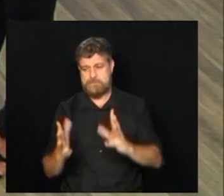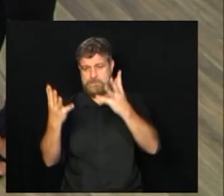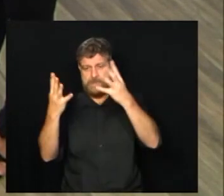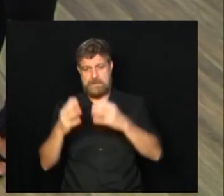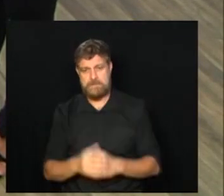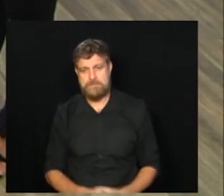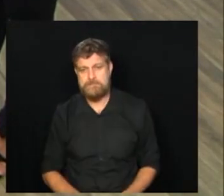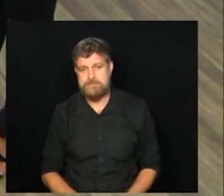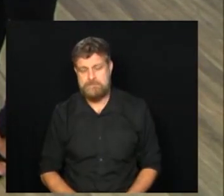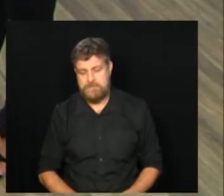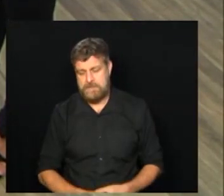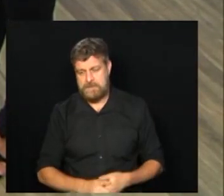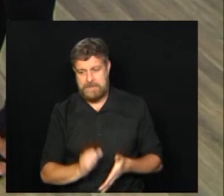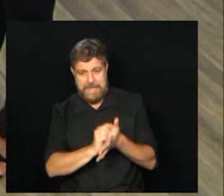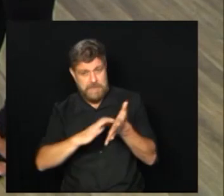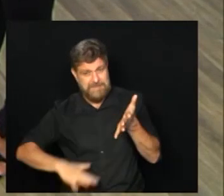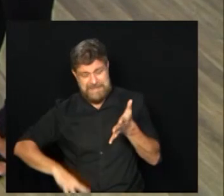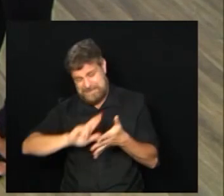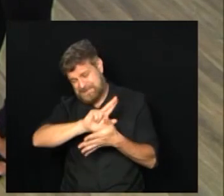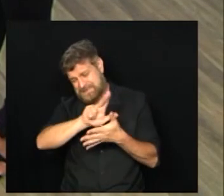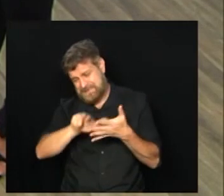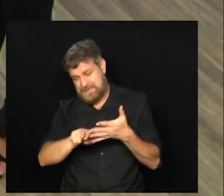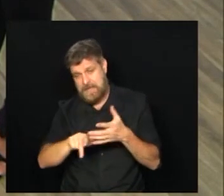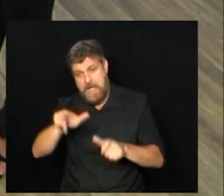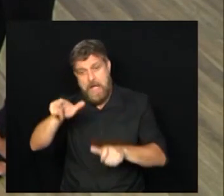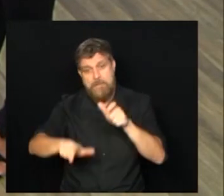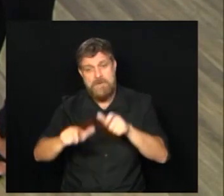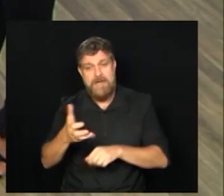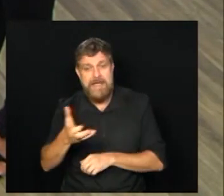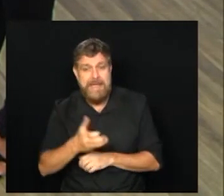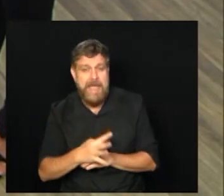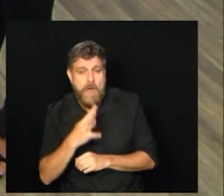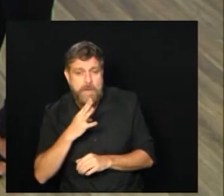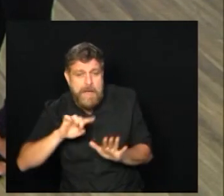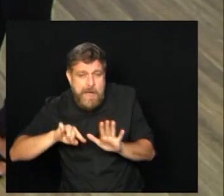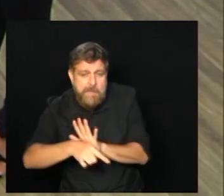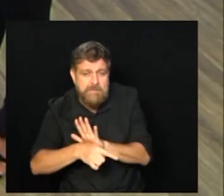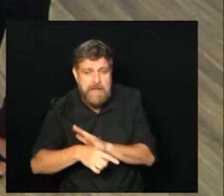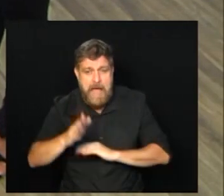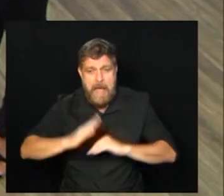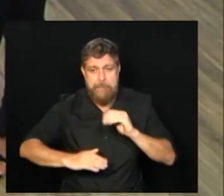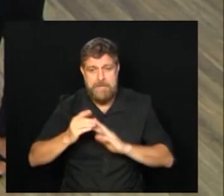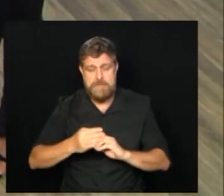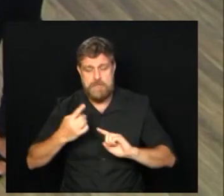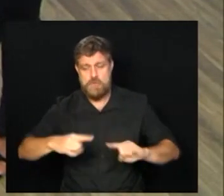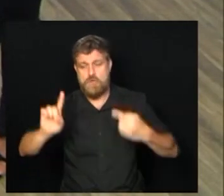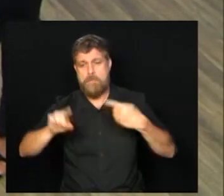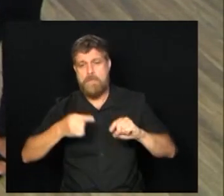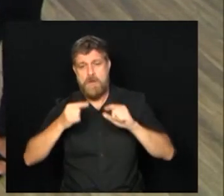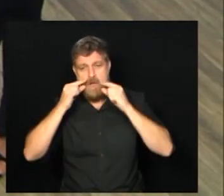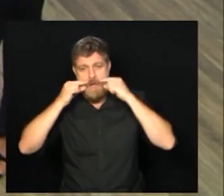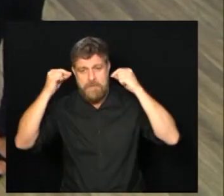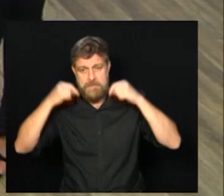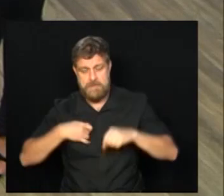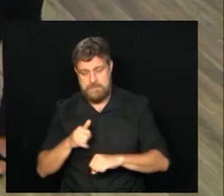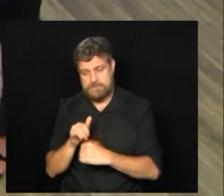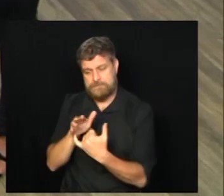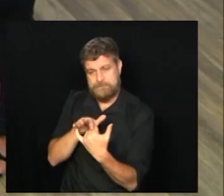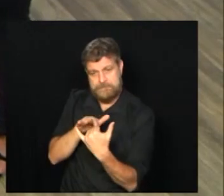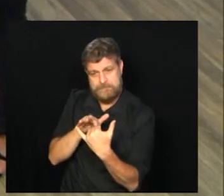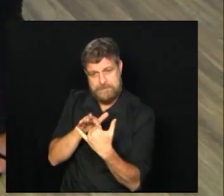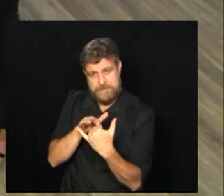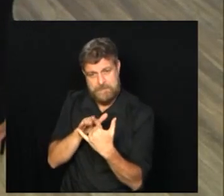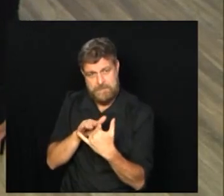então muitas atividades para quem aí valoriza e quer conhecer um pouco mais da obra do maestro. Então pelo YouTube, Cultura